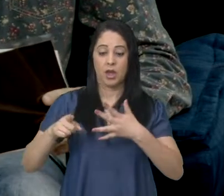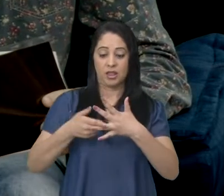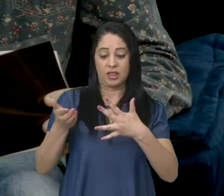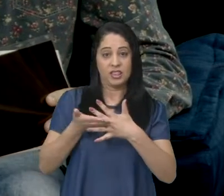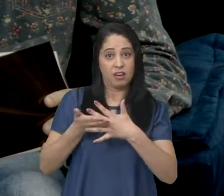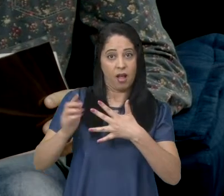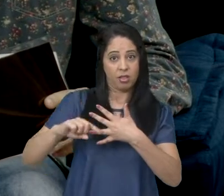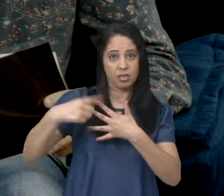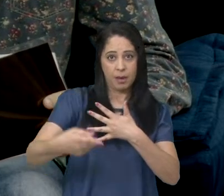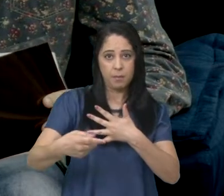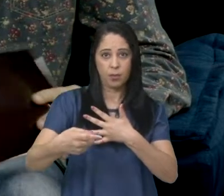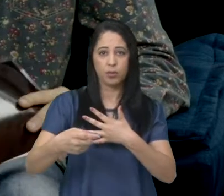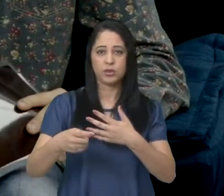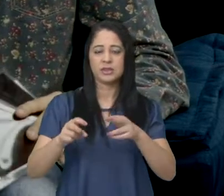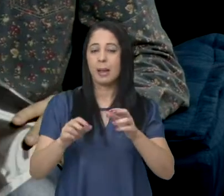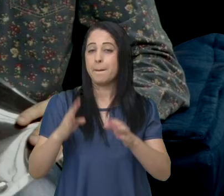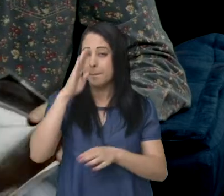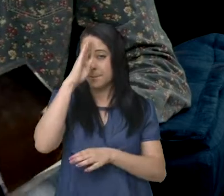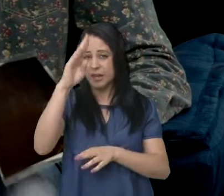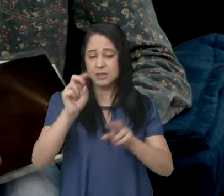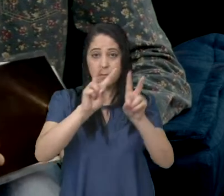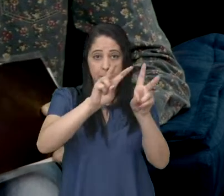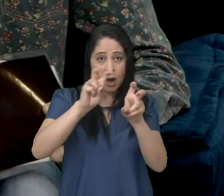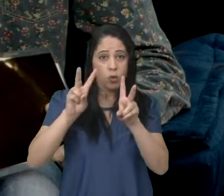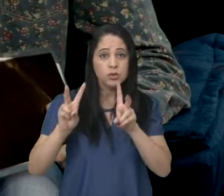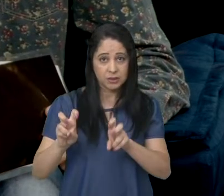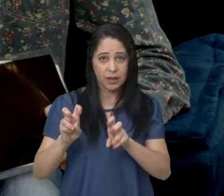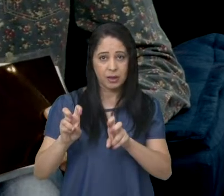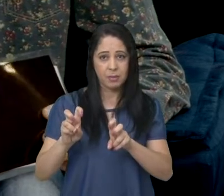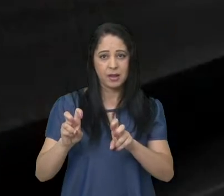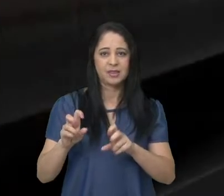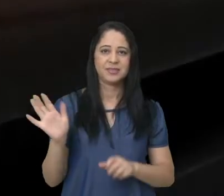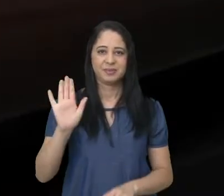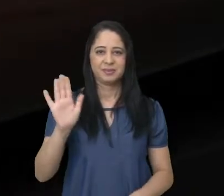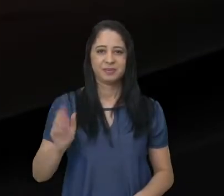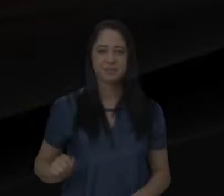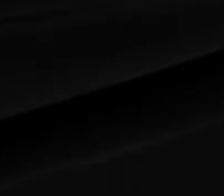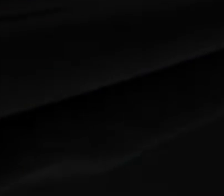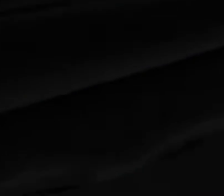as principais pautas que a Amélia desenvolveu durante essa carreira política. A gente volta já.